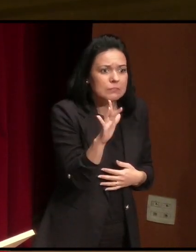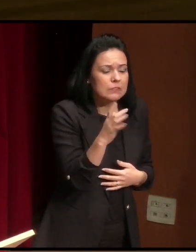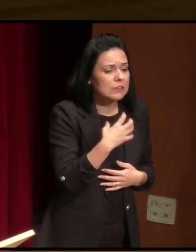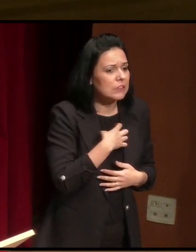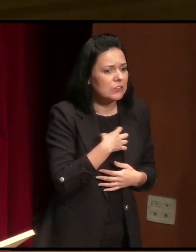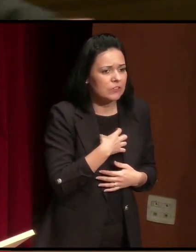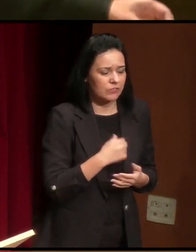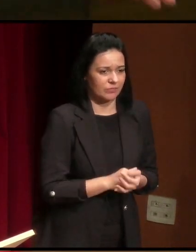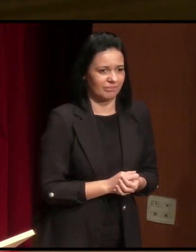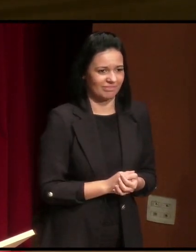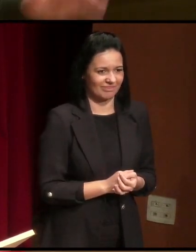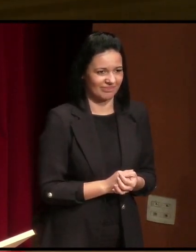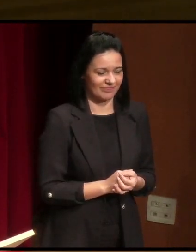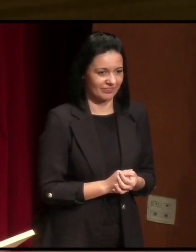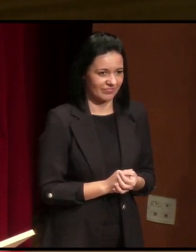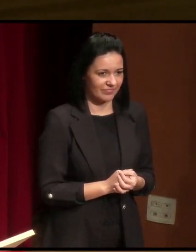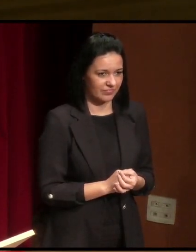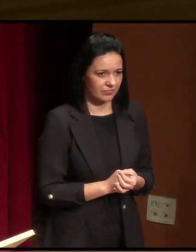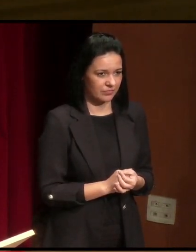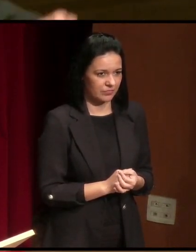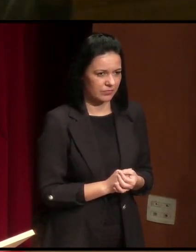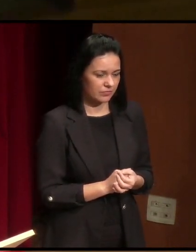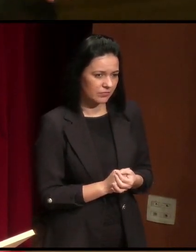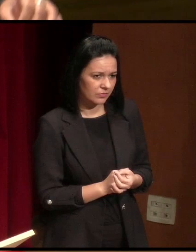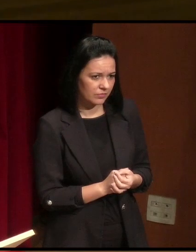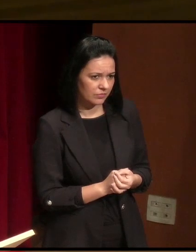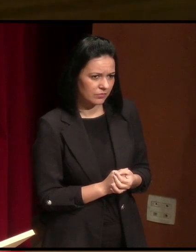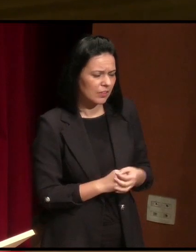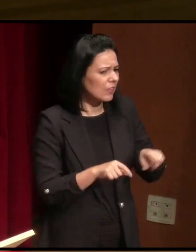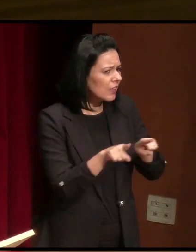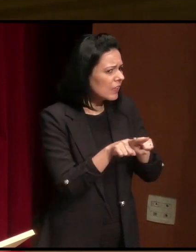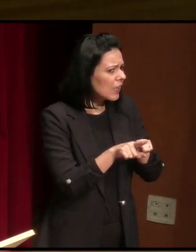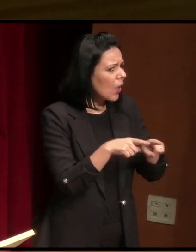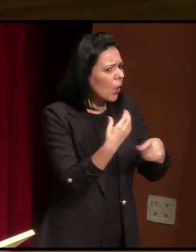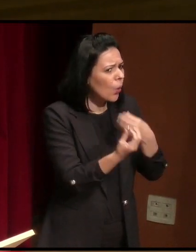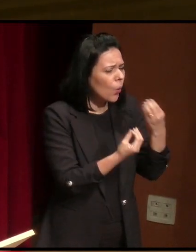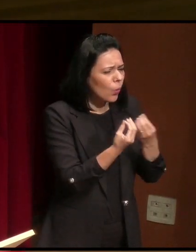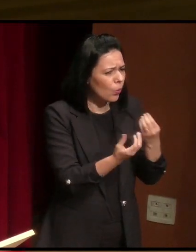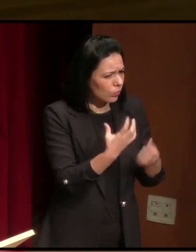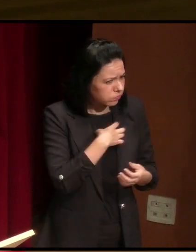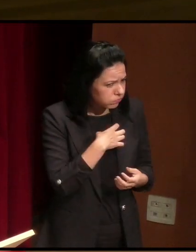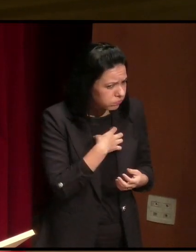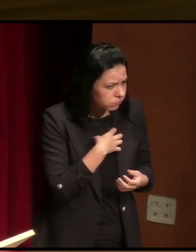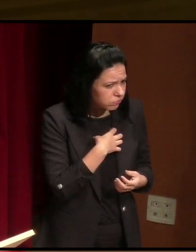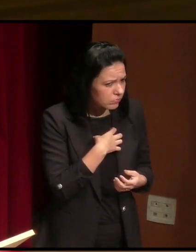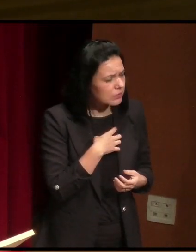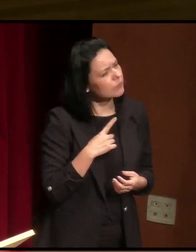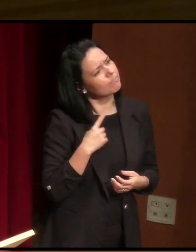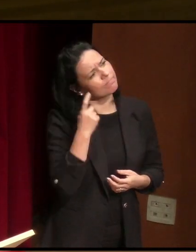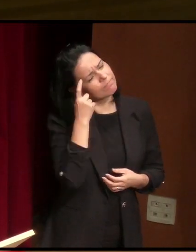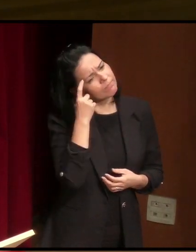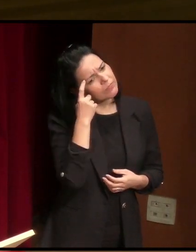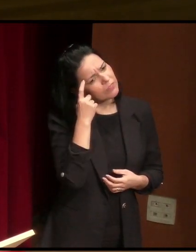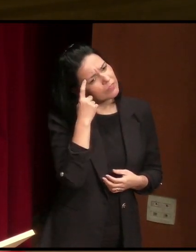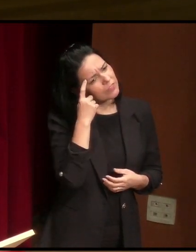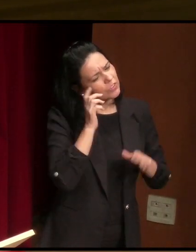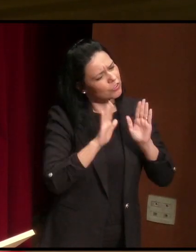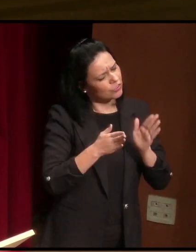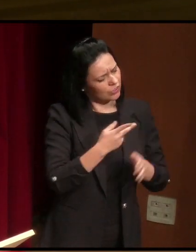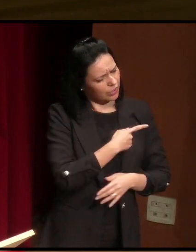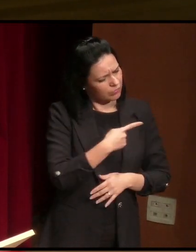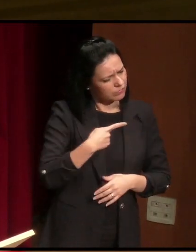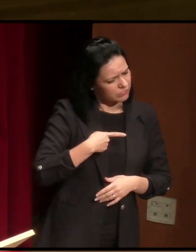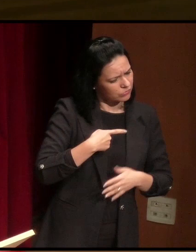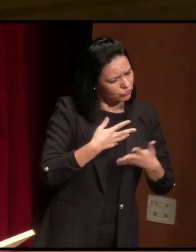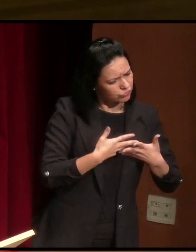Surdo em línguas, obrigado. Isso. Né? Você fica perdido. Então quando eu fiquei pensando, quando o pastor Vinícius me chamou, eu fiquei falando